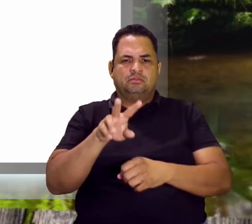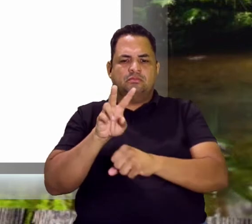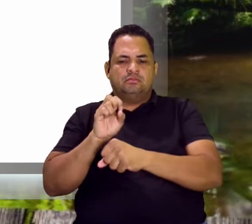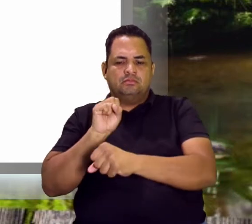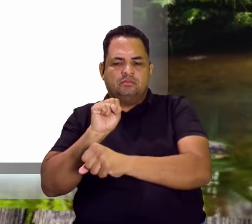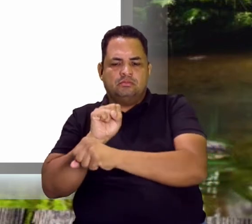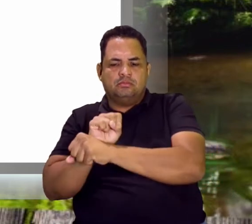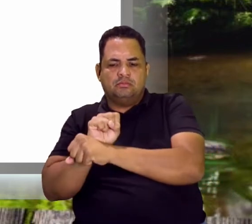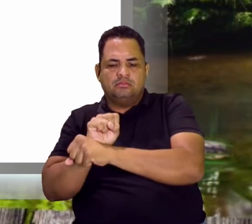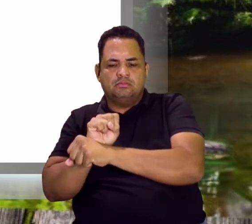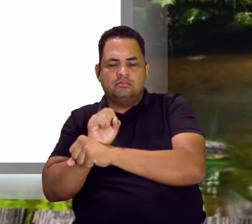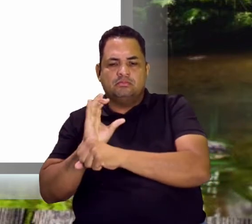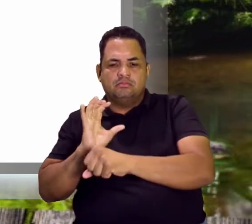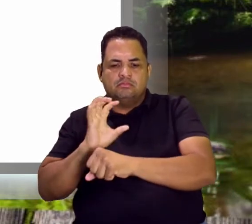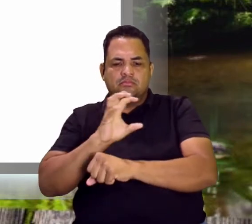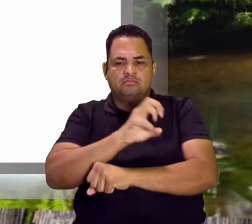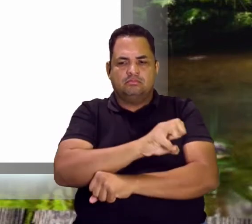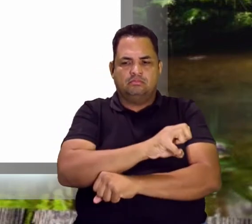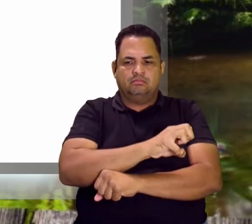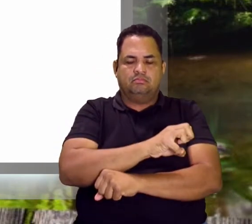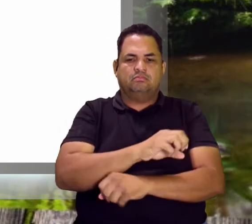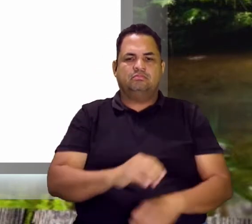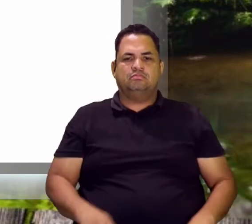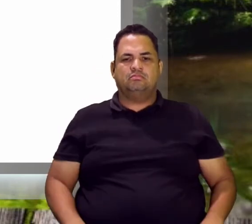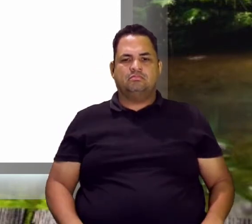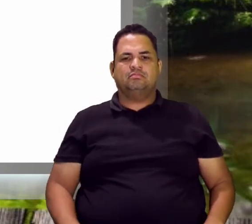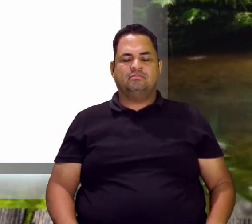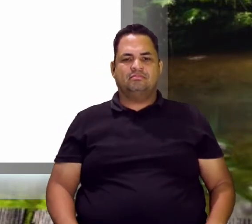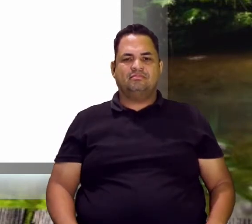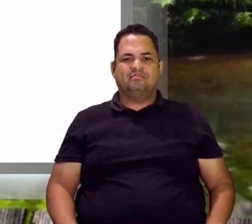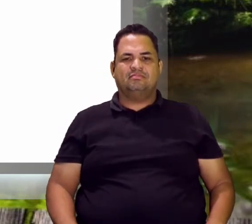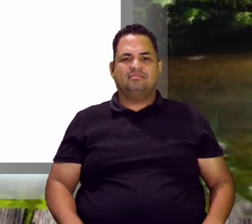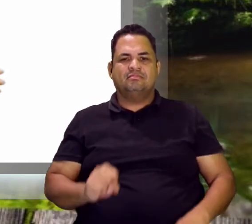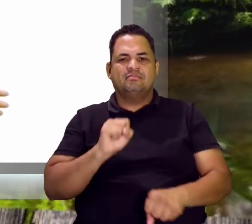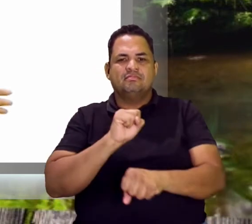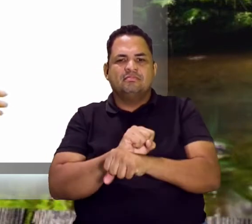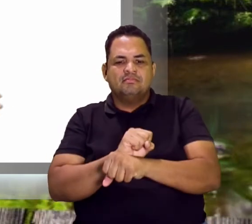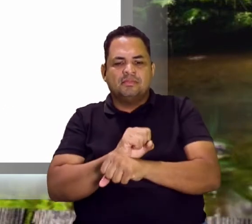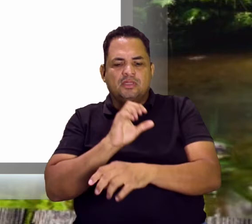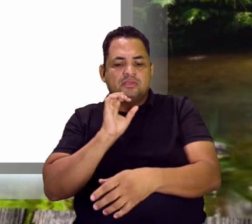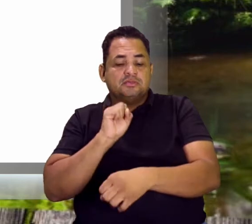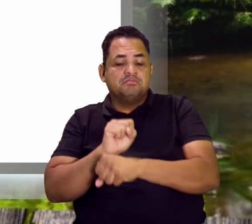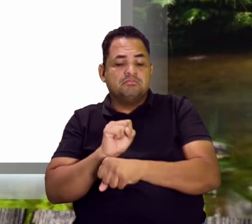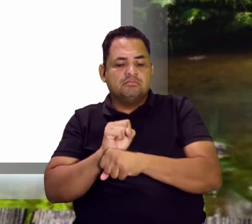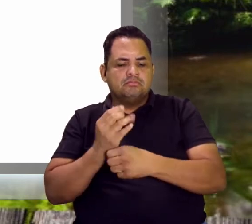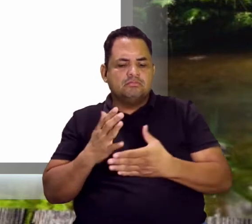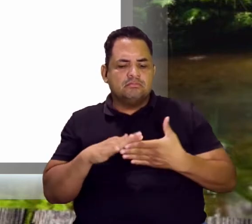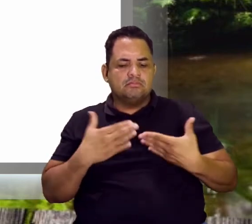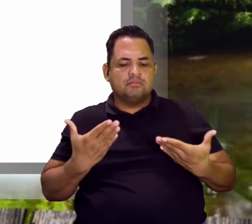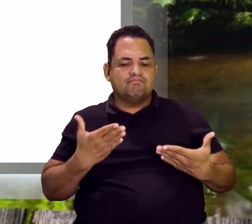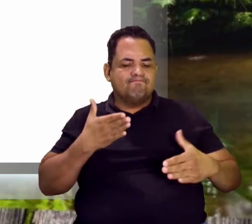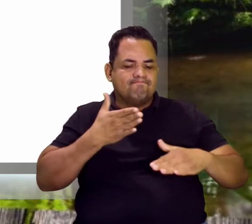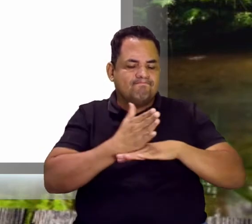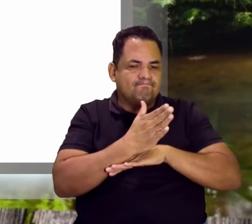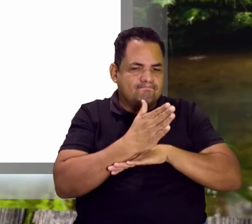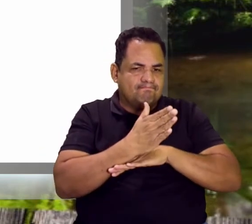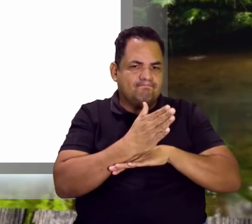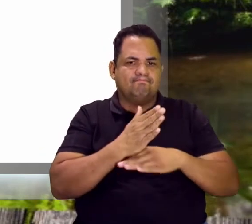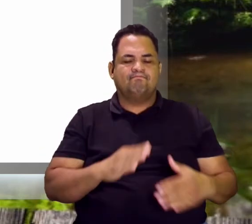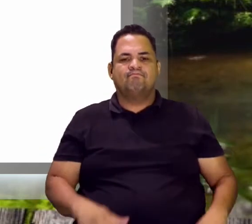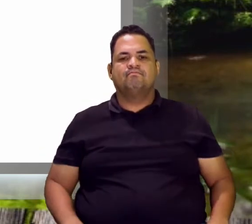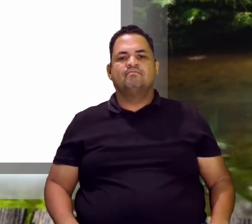esperando a oportunidade. Parasita. Né? Fica só esperando a oportunidade